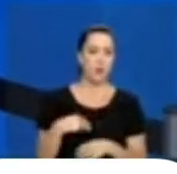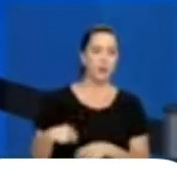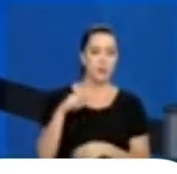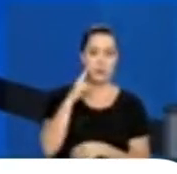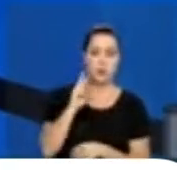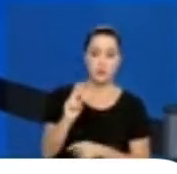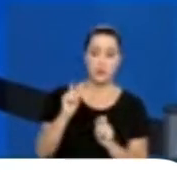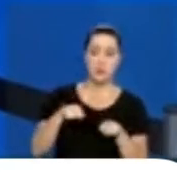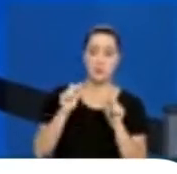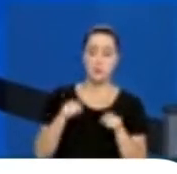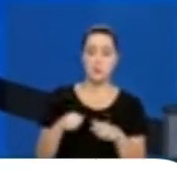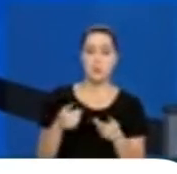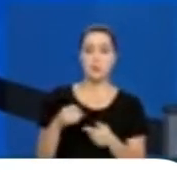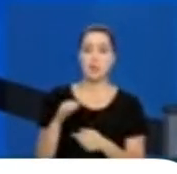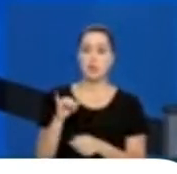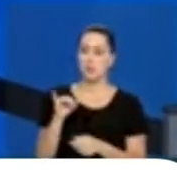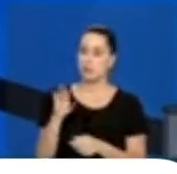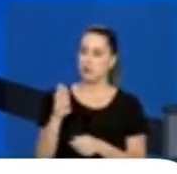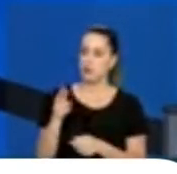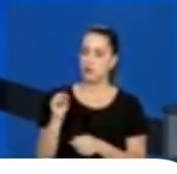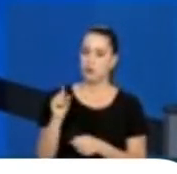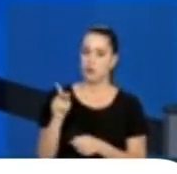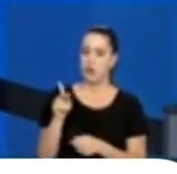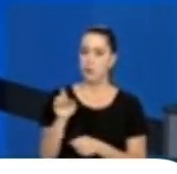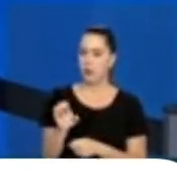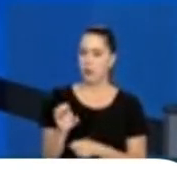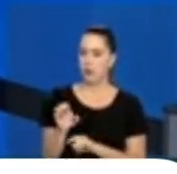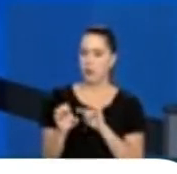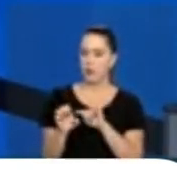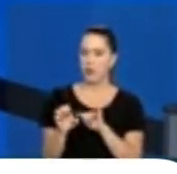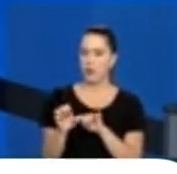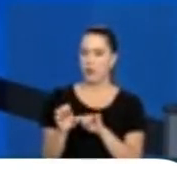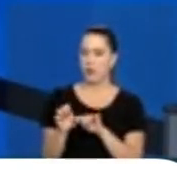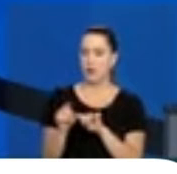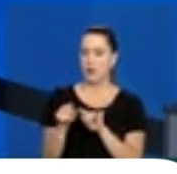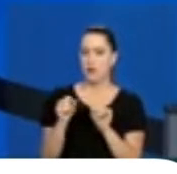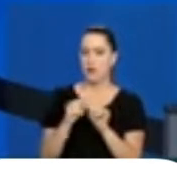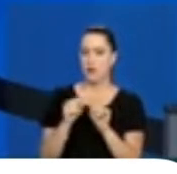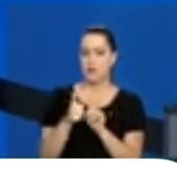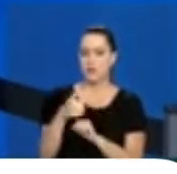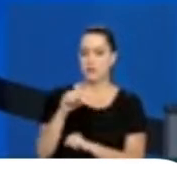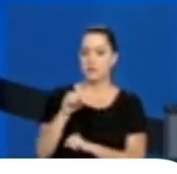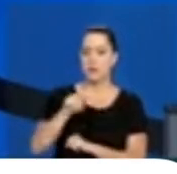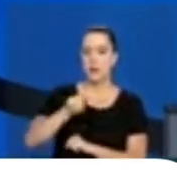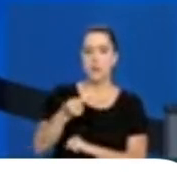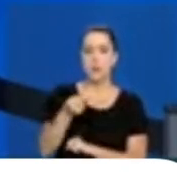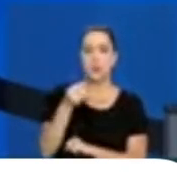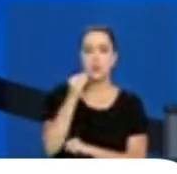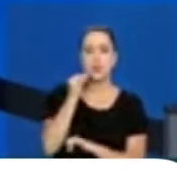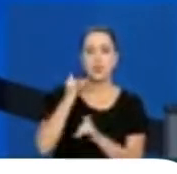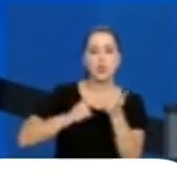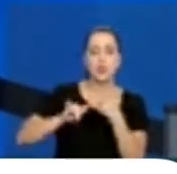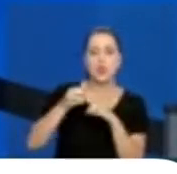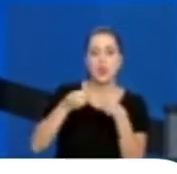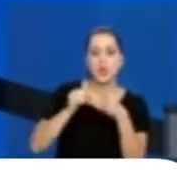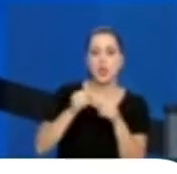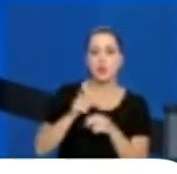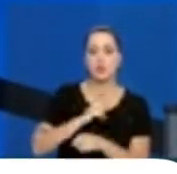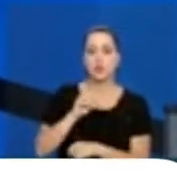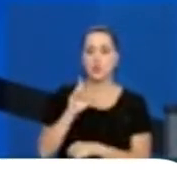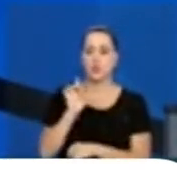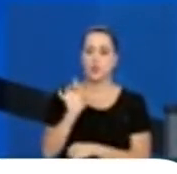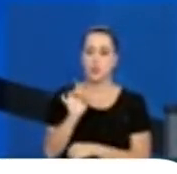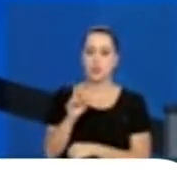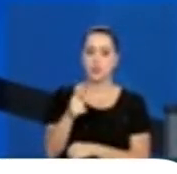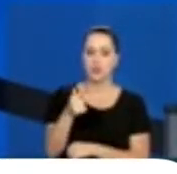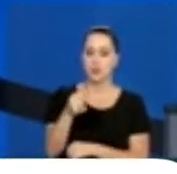mil testes de Covid-19 num esquema igual ao de pesquisas eleitorais? Procede a informação que os testes só têm 78%